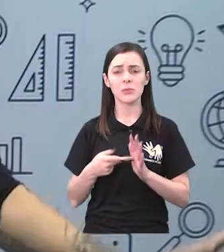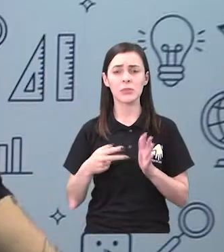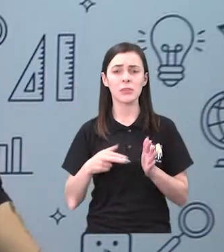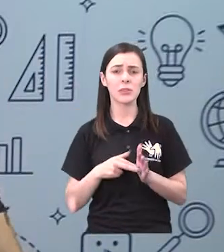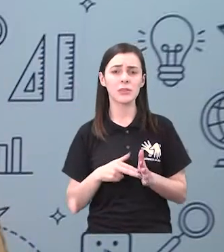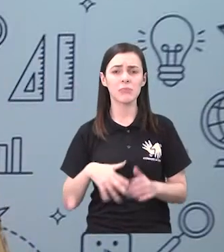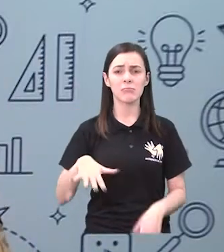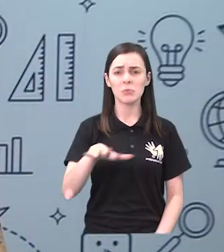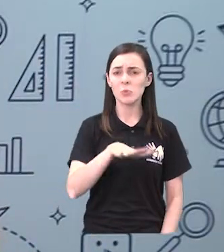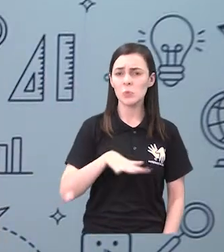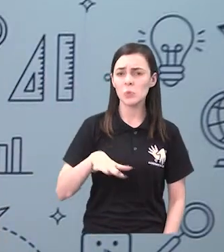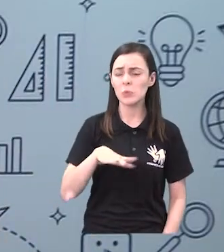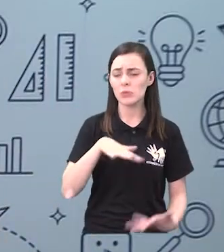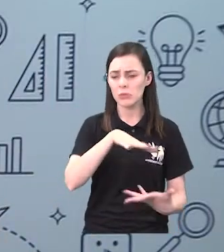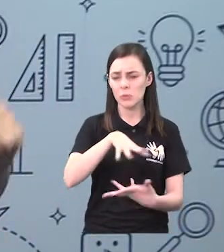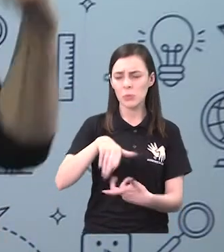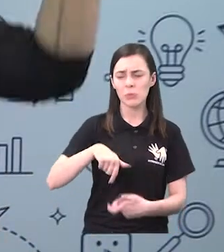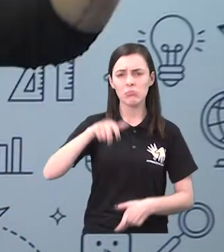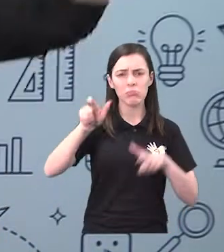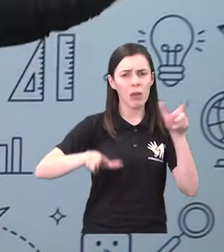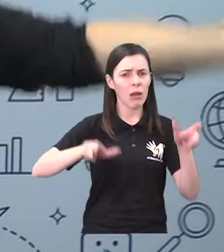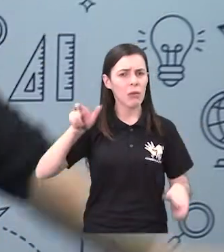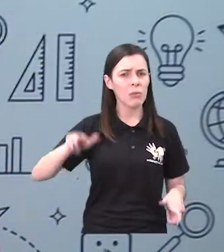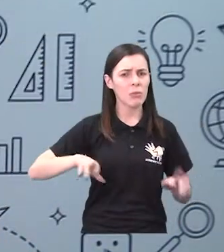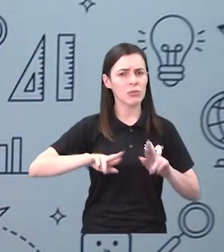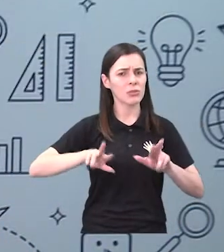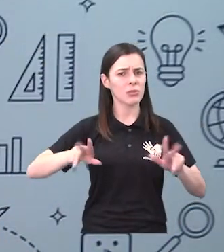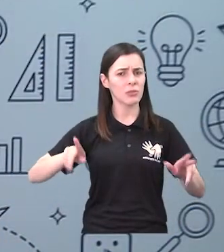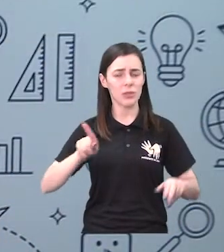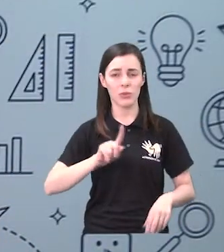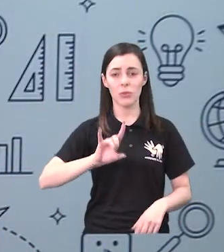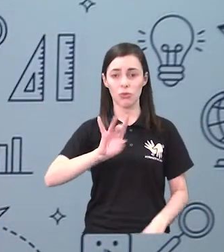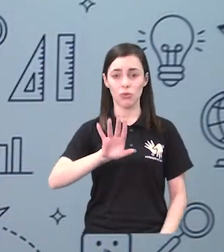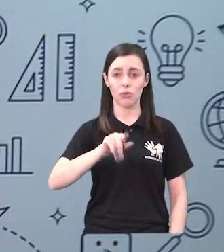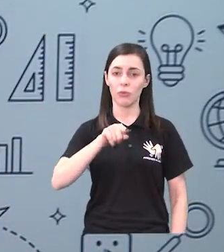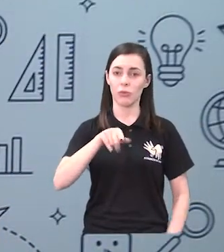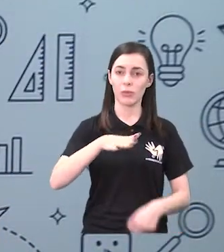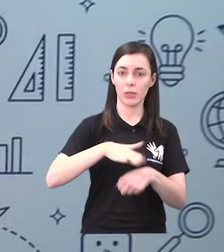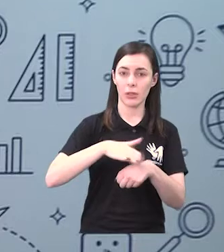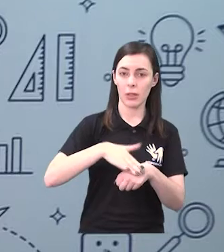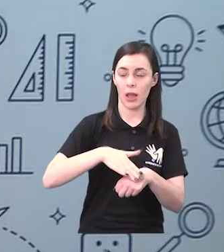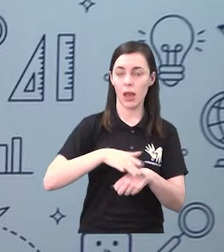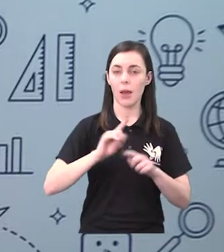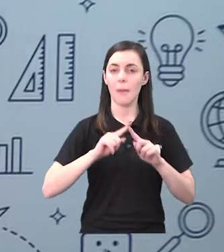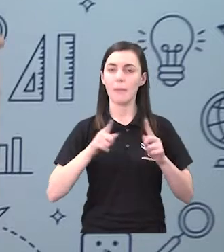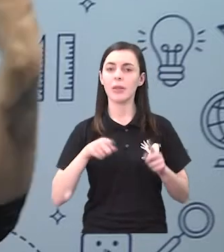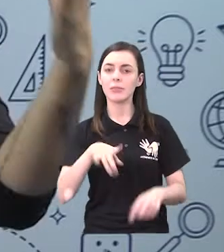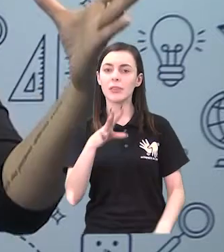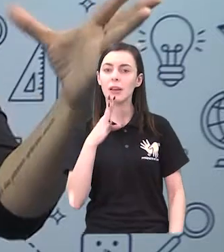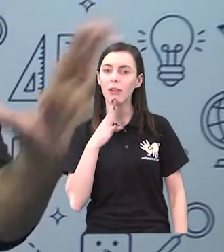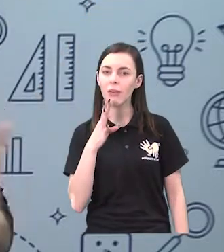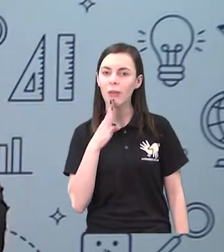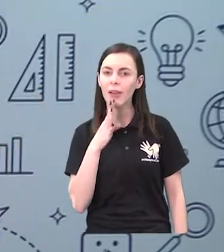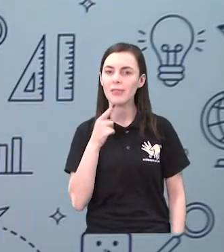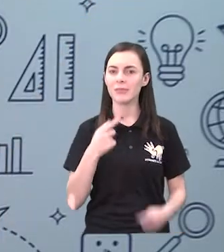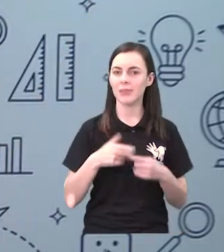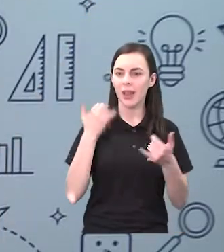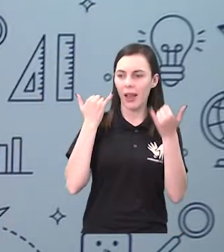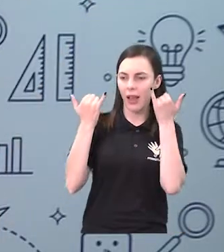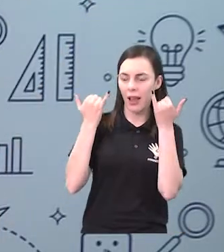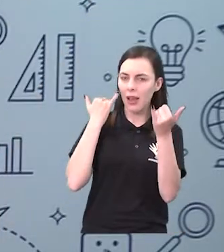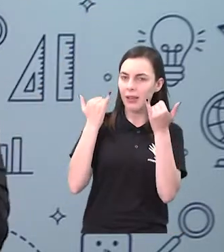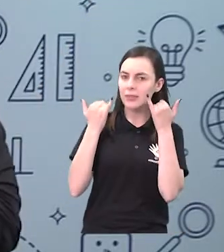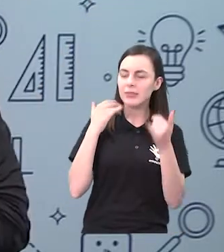acontecem no mundo Ou seja que acontecem com outras pessoas também não é só com você mas que você ouviu falar e